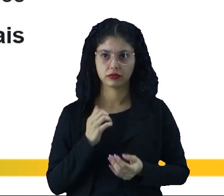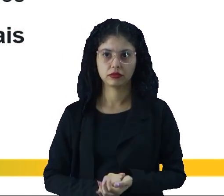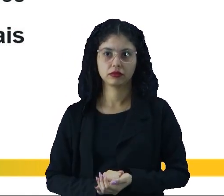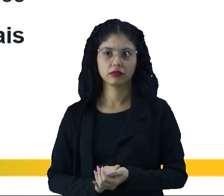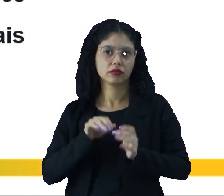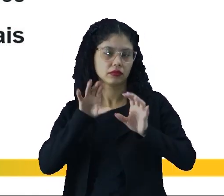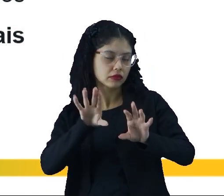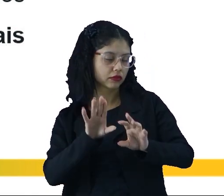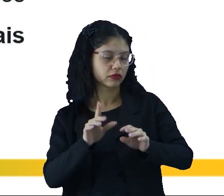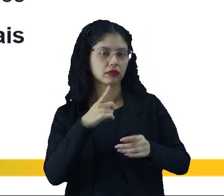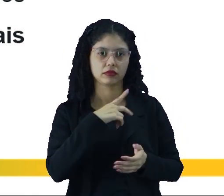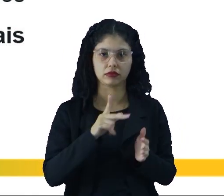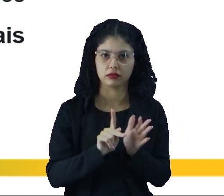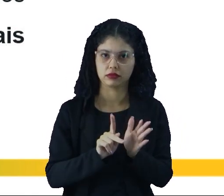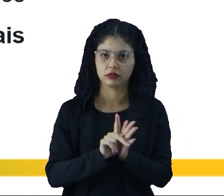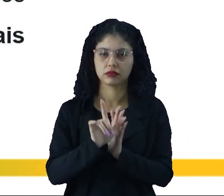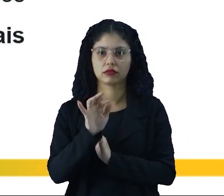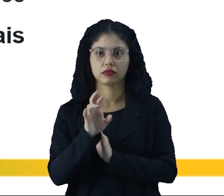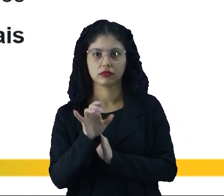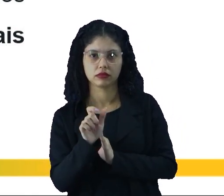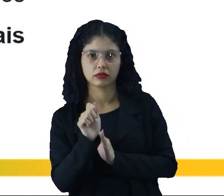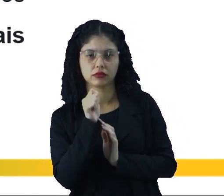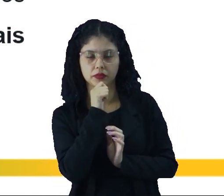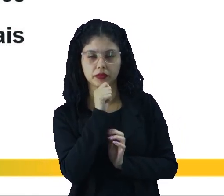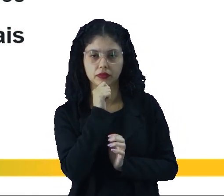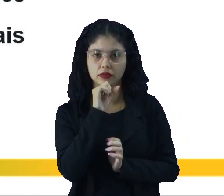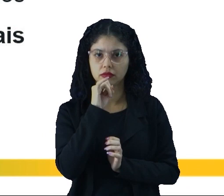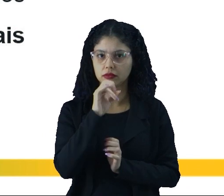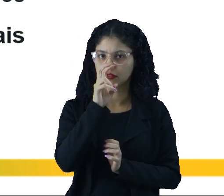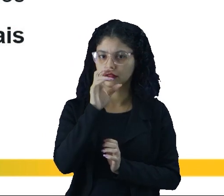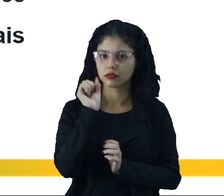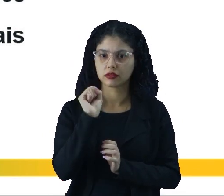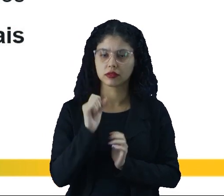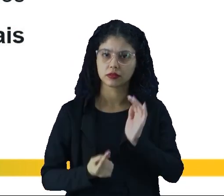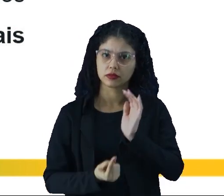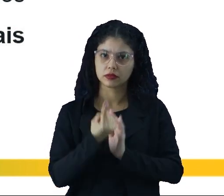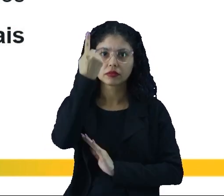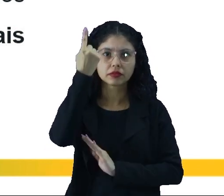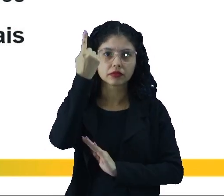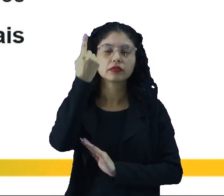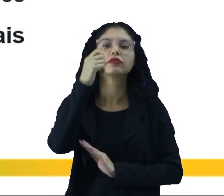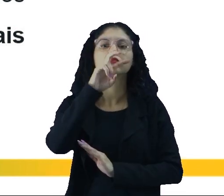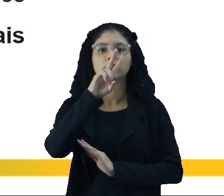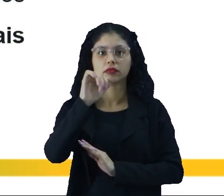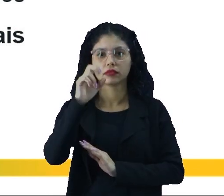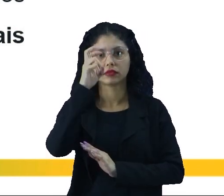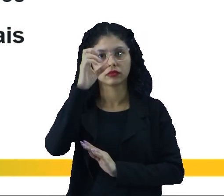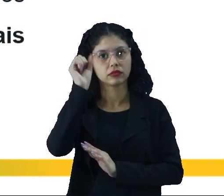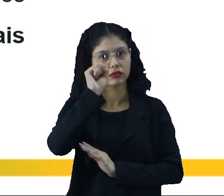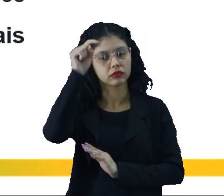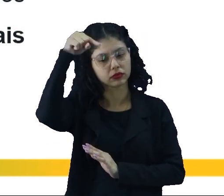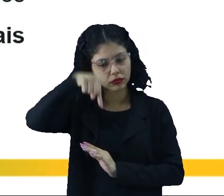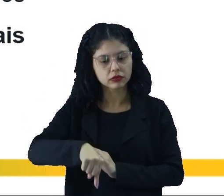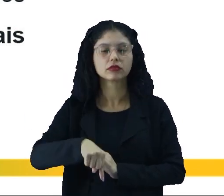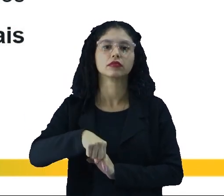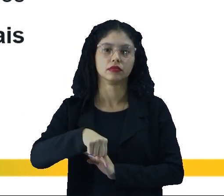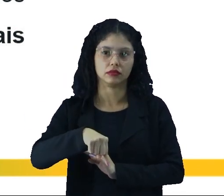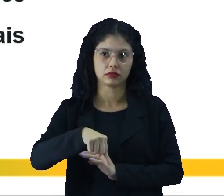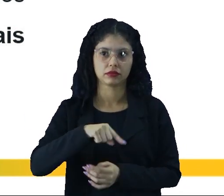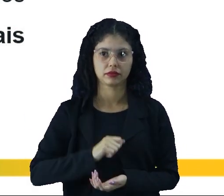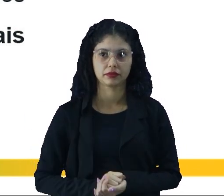iguais para esse tipo de lançamento. Então, se ele gastou 5 segundos para subir, ele vai gastar mais 5 segundos